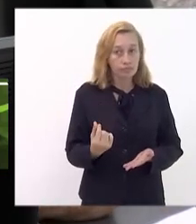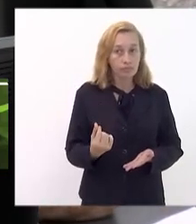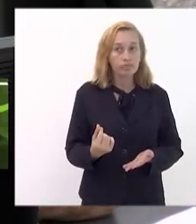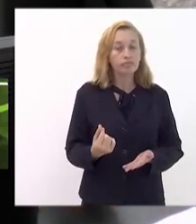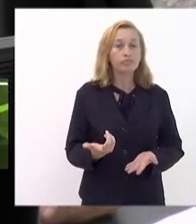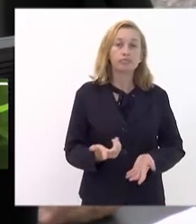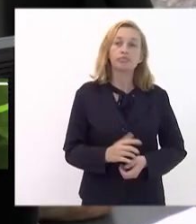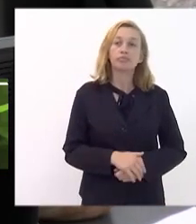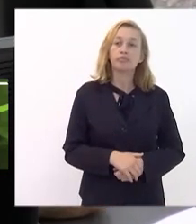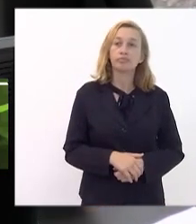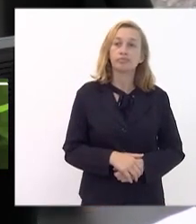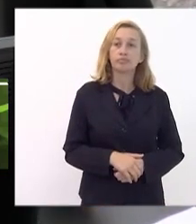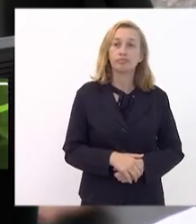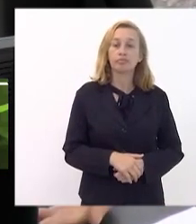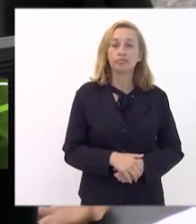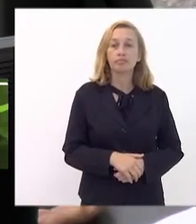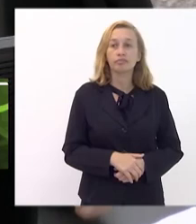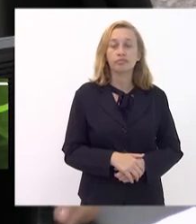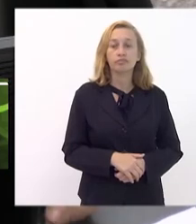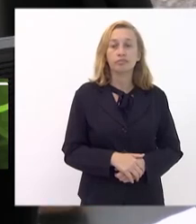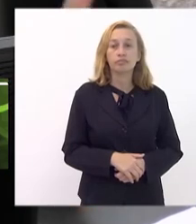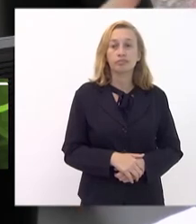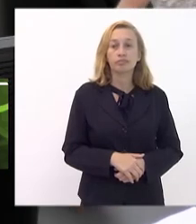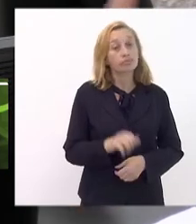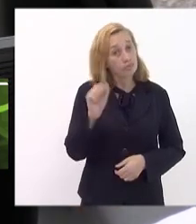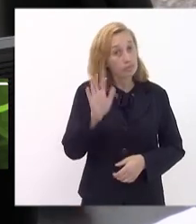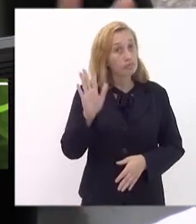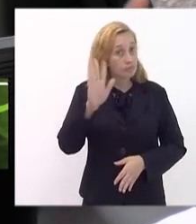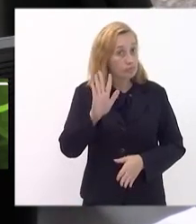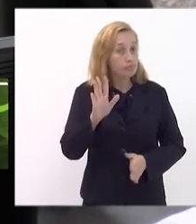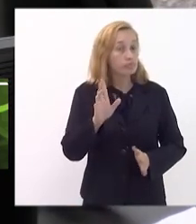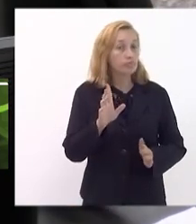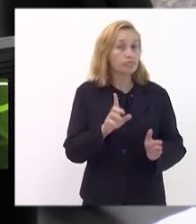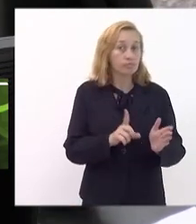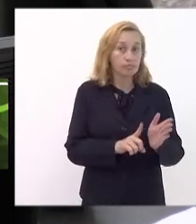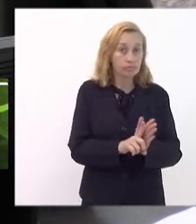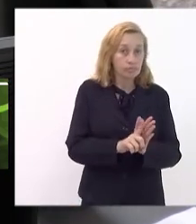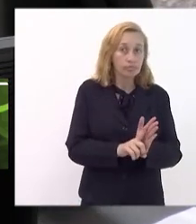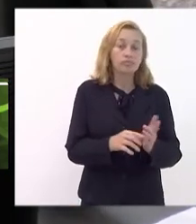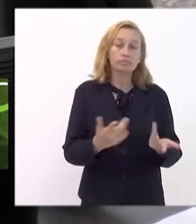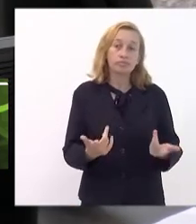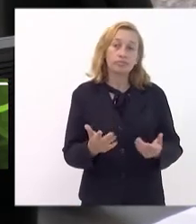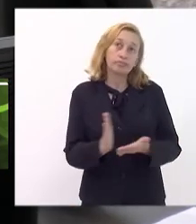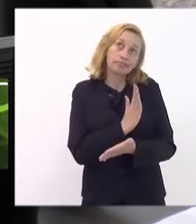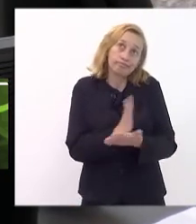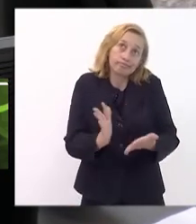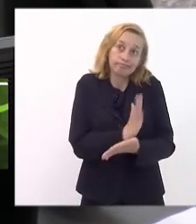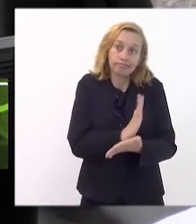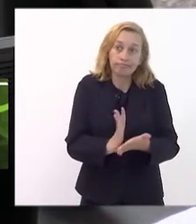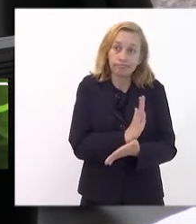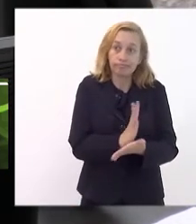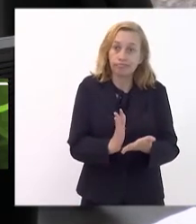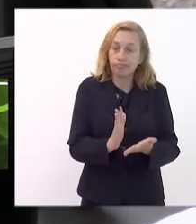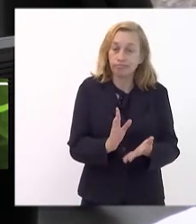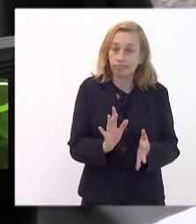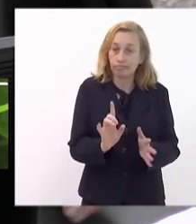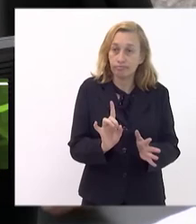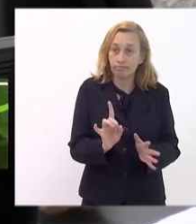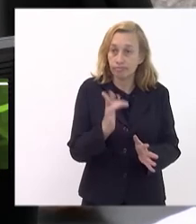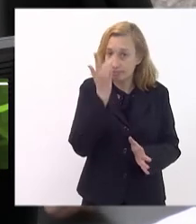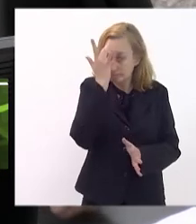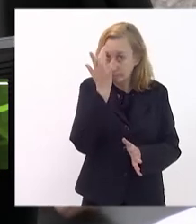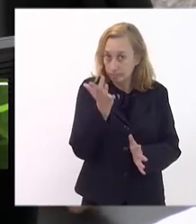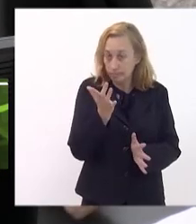nota, a memorando de início de imediato, falando em geral, né? Mas que às vezes isso não se dá assim. Eu já